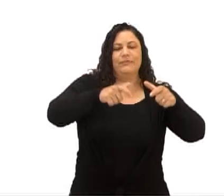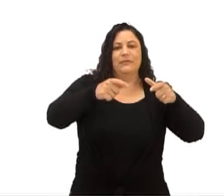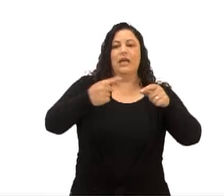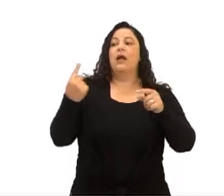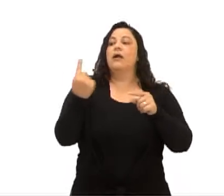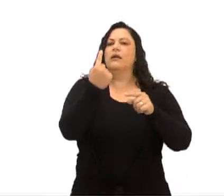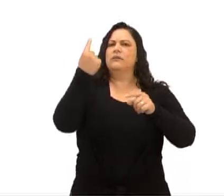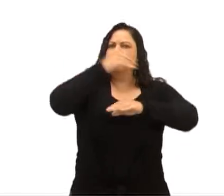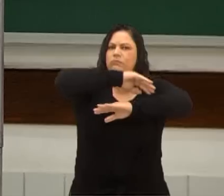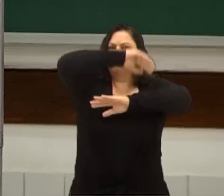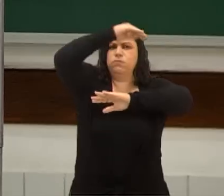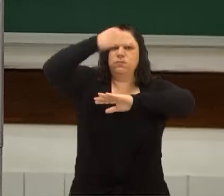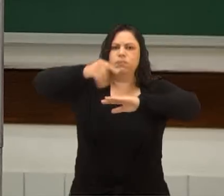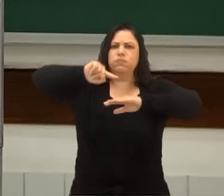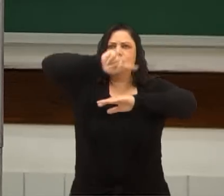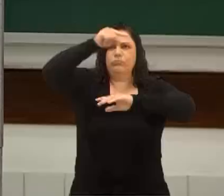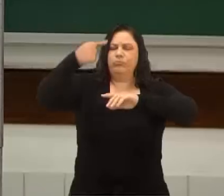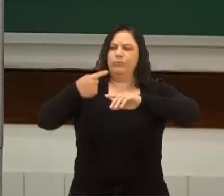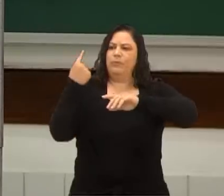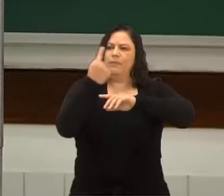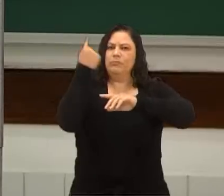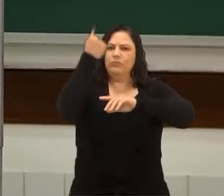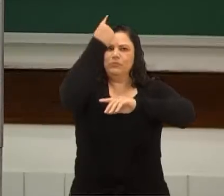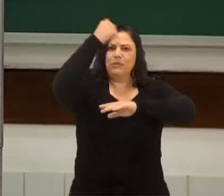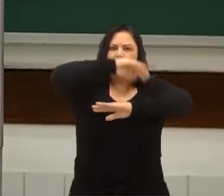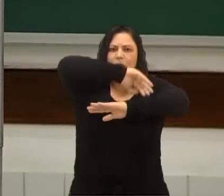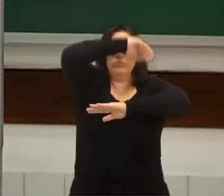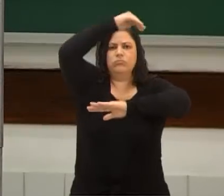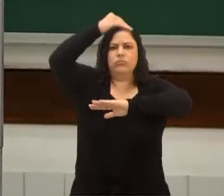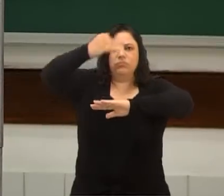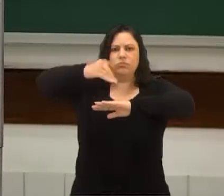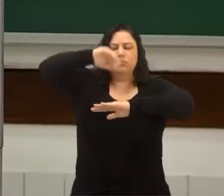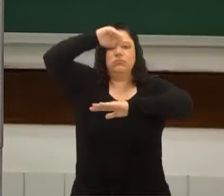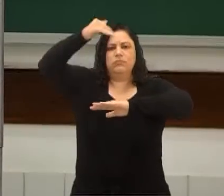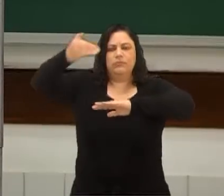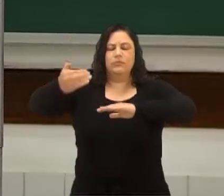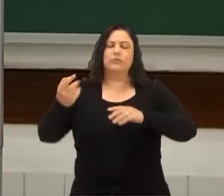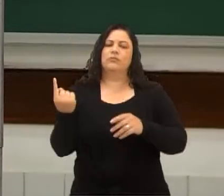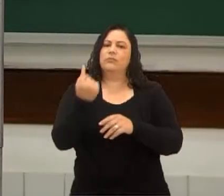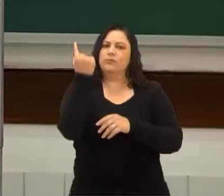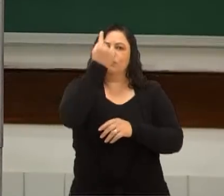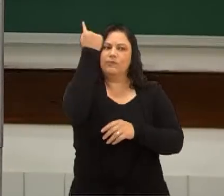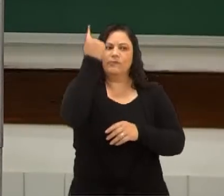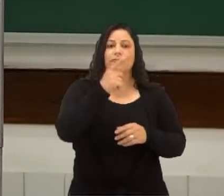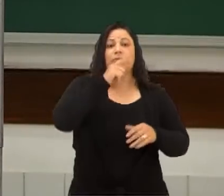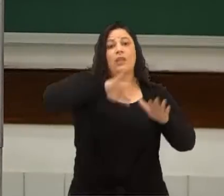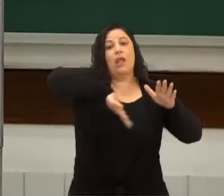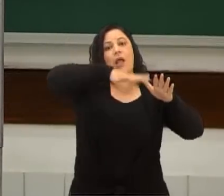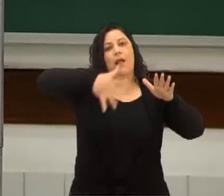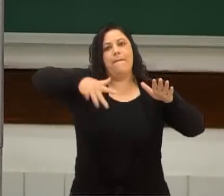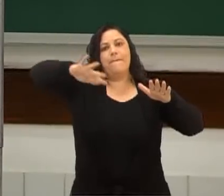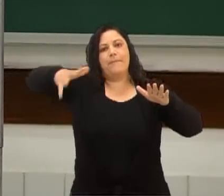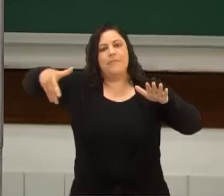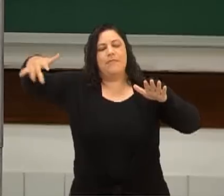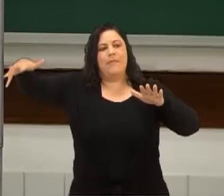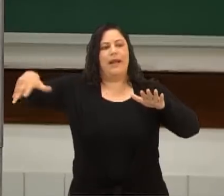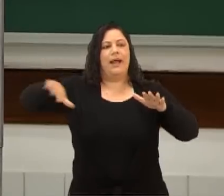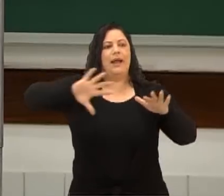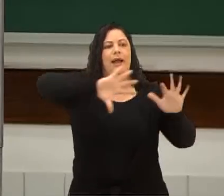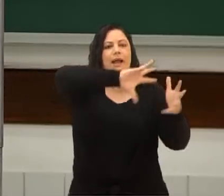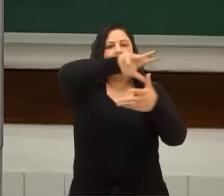altitude também é importante, a altitude é a elevação do terreno, a altura do terreno, maritimidade e continentalidade. O que